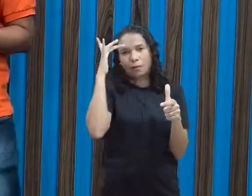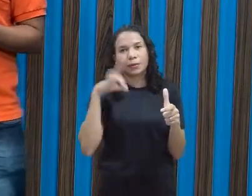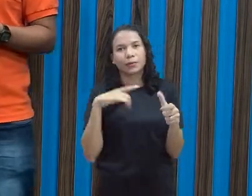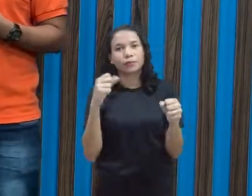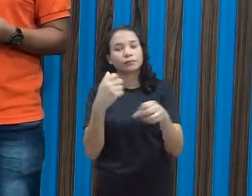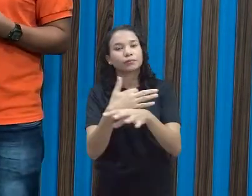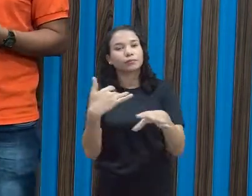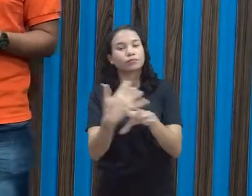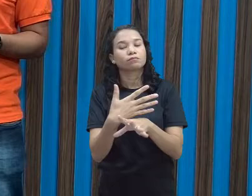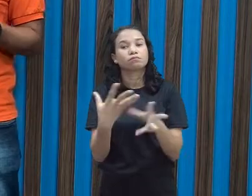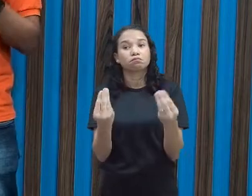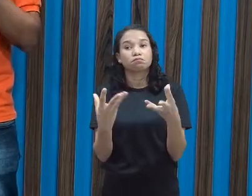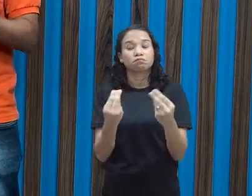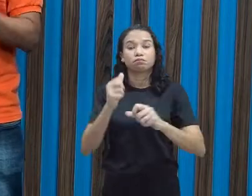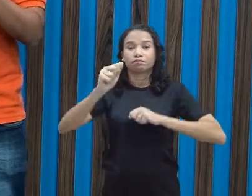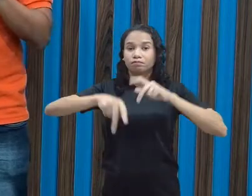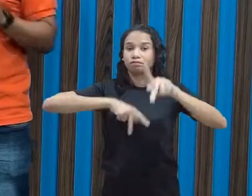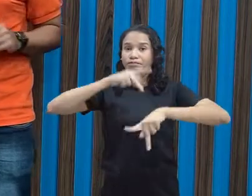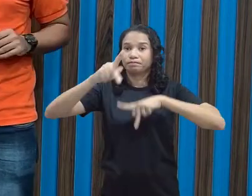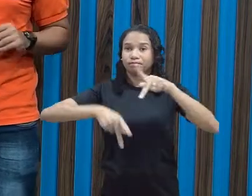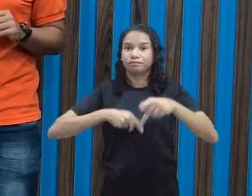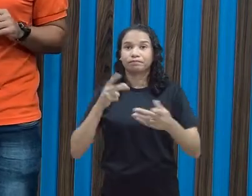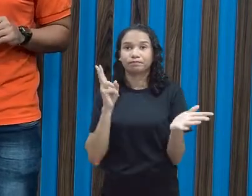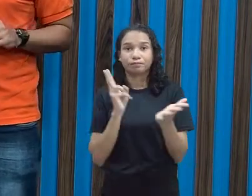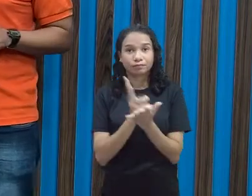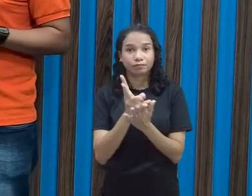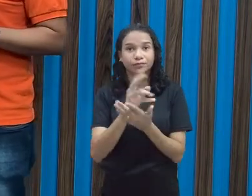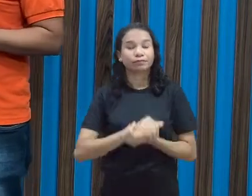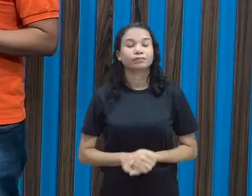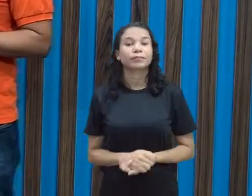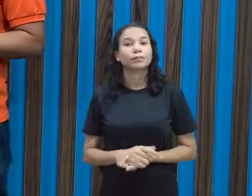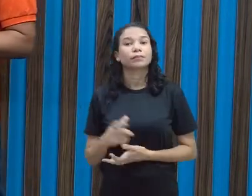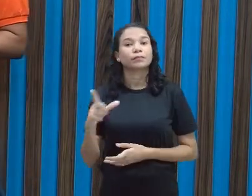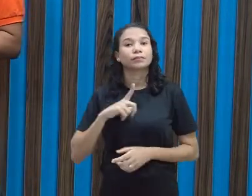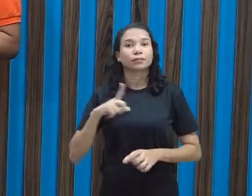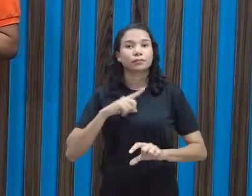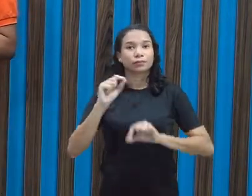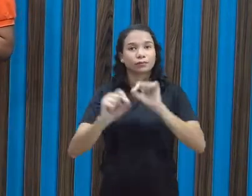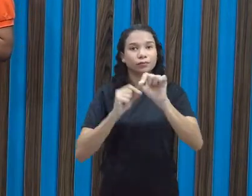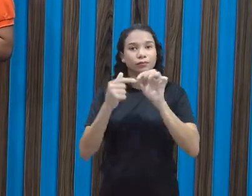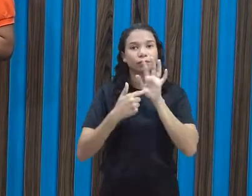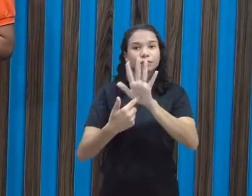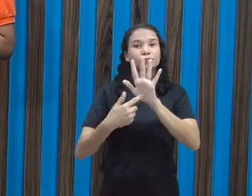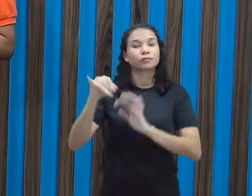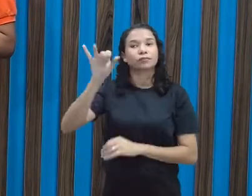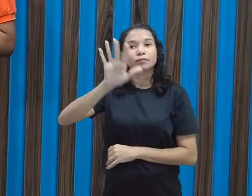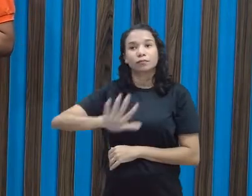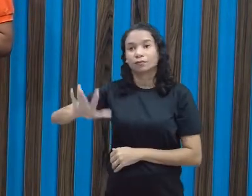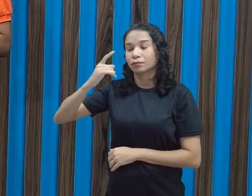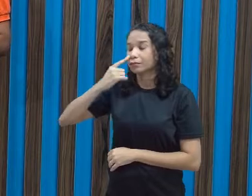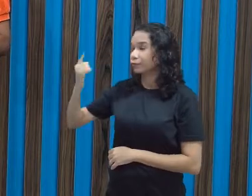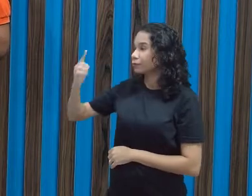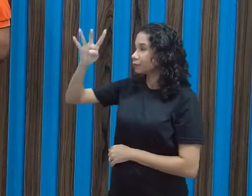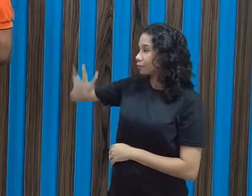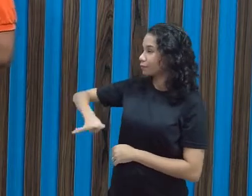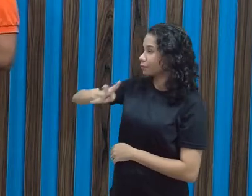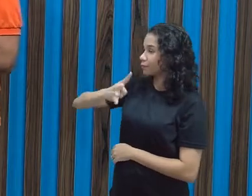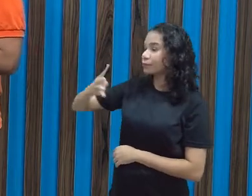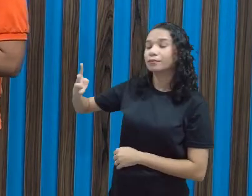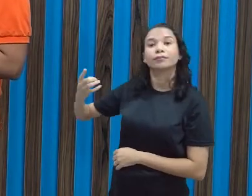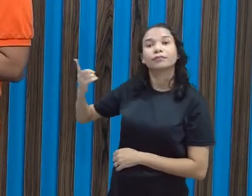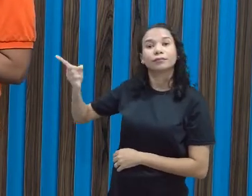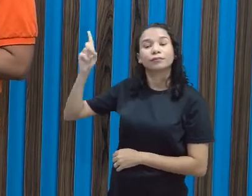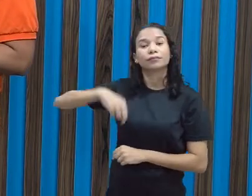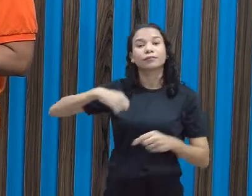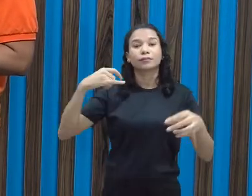cidades onde tem maior população. Vamos seguir. Então, para ilustrar, eu trouxe essa tabela aqui, que é uma tabela